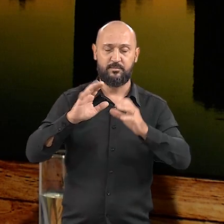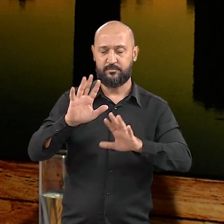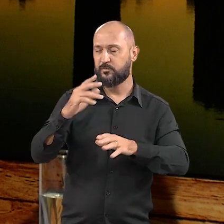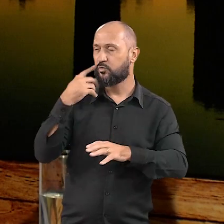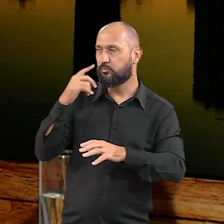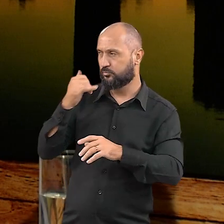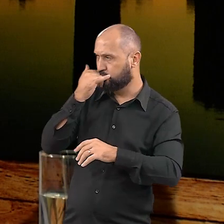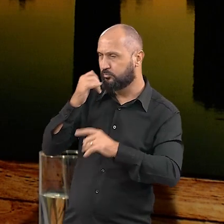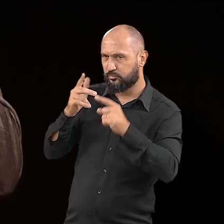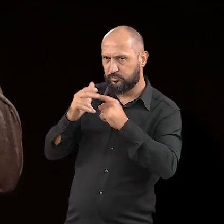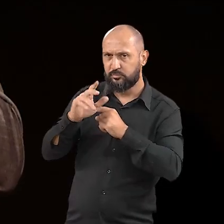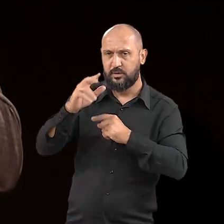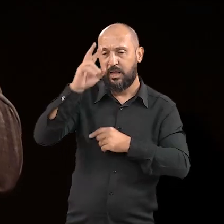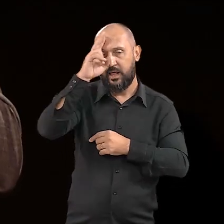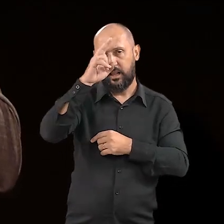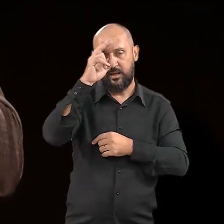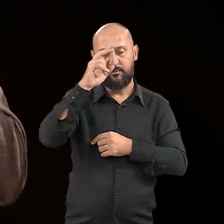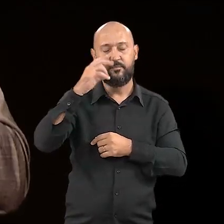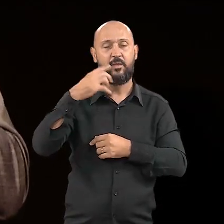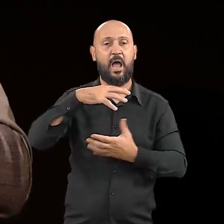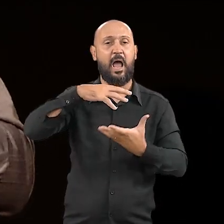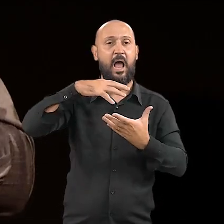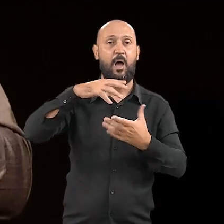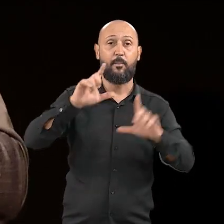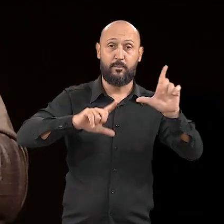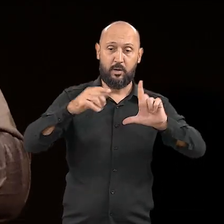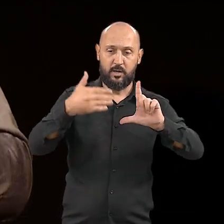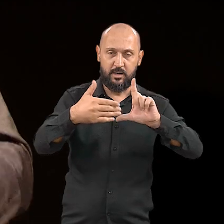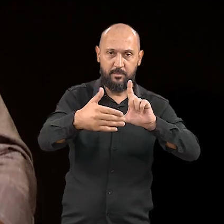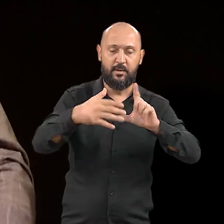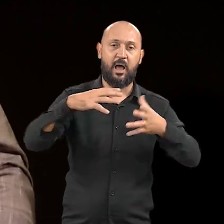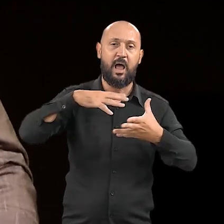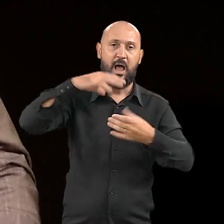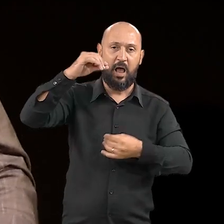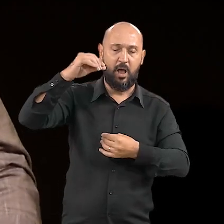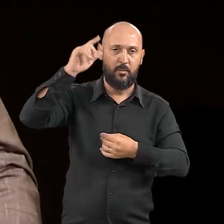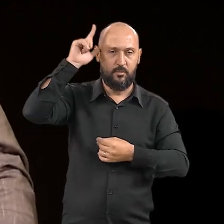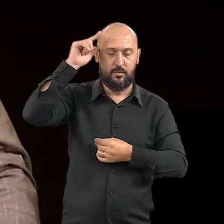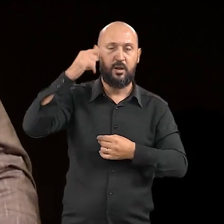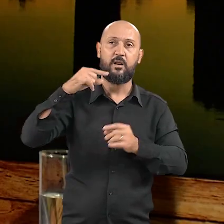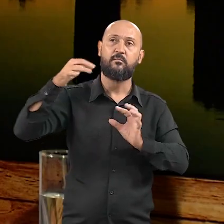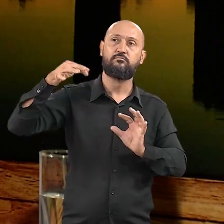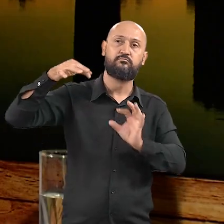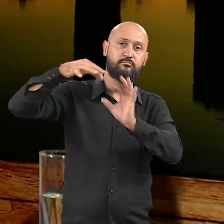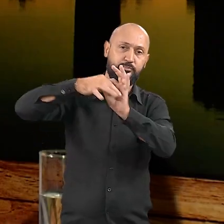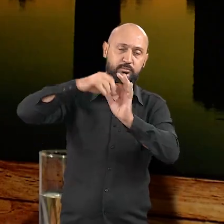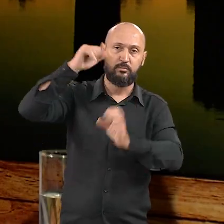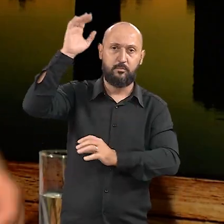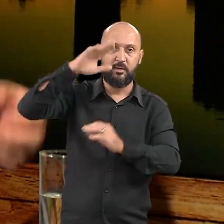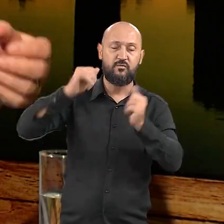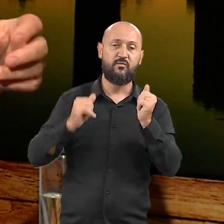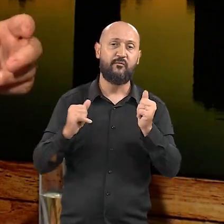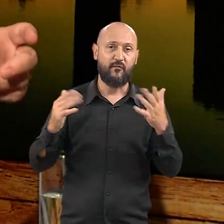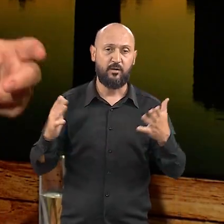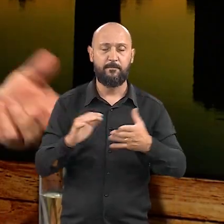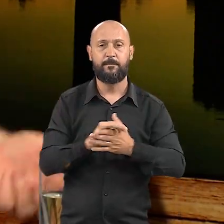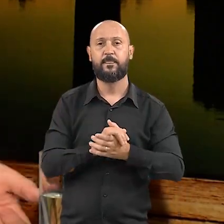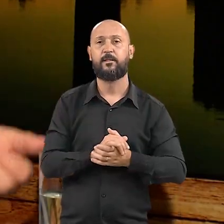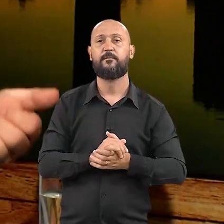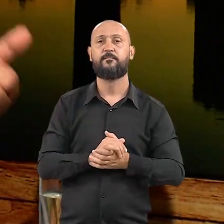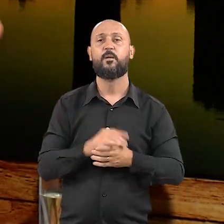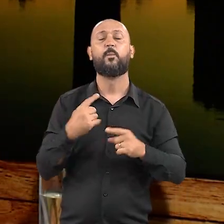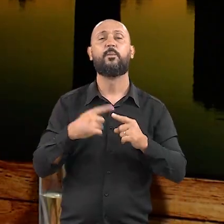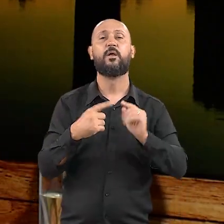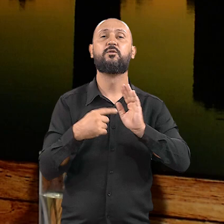diga, só para lembrar que o Alma Guarani fez essa ponte nacional também. Sim, ele também foi porque é o seguinte, o Alma Guarani a